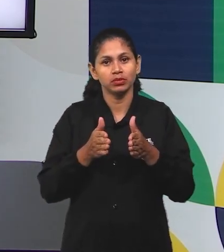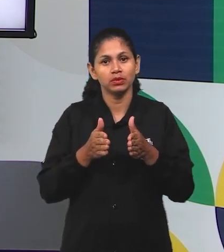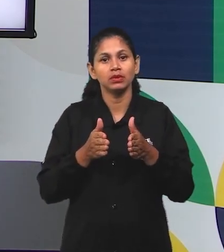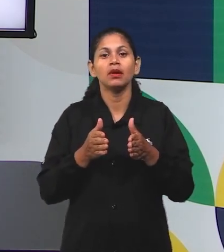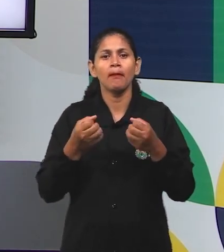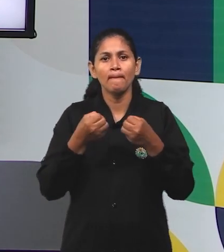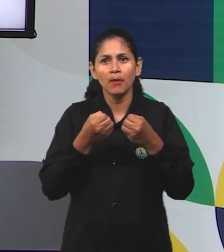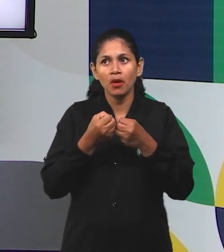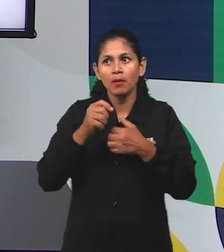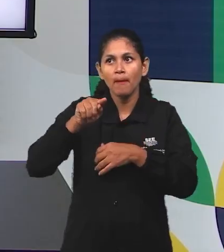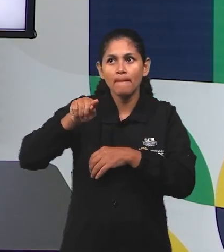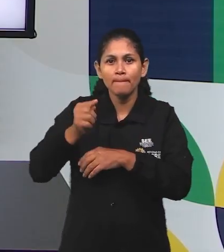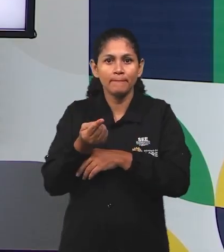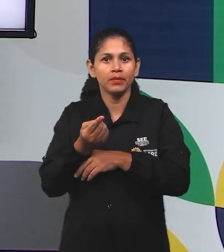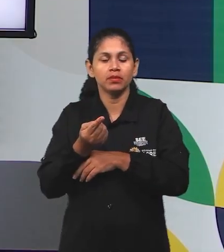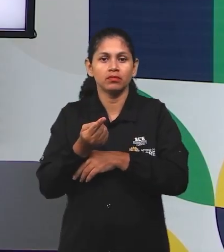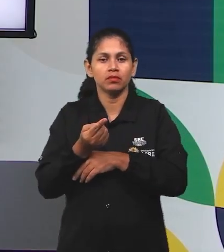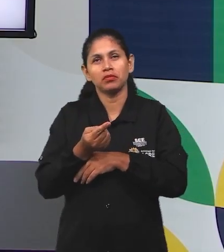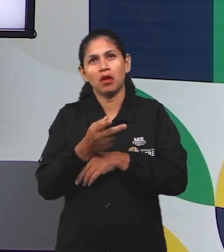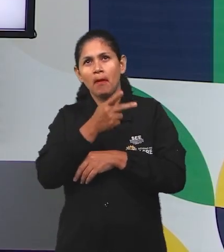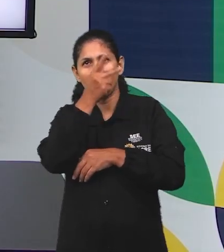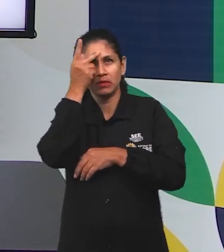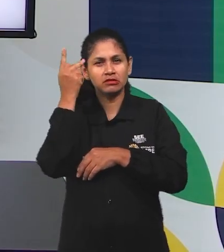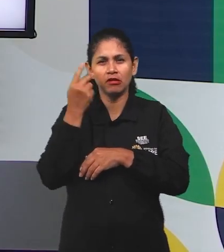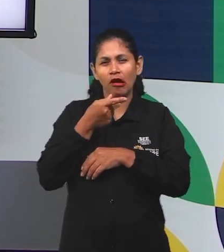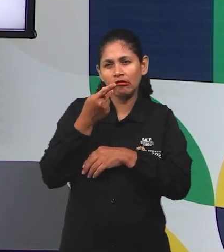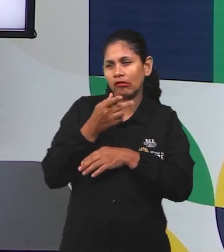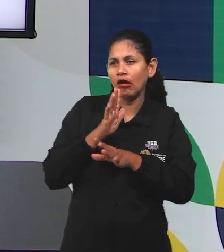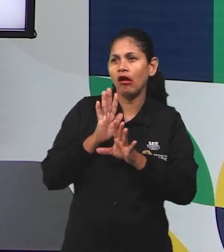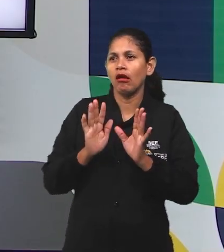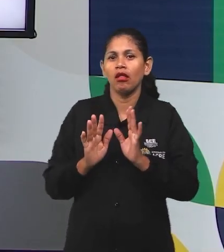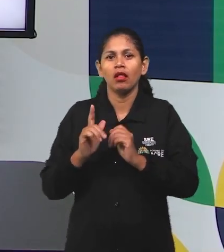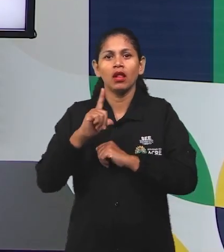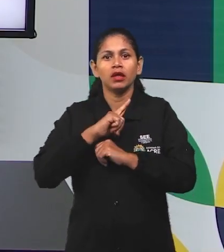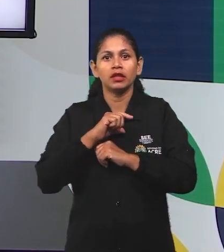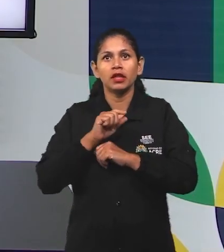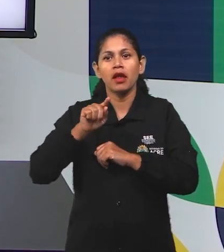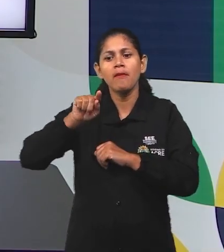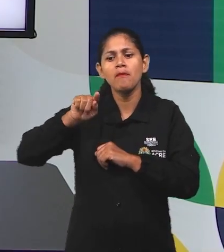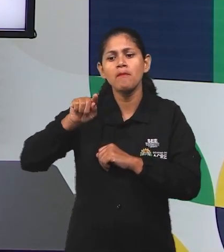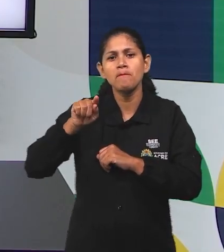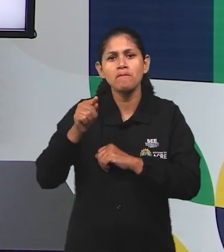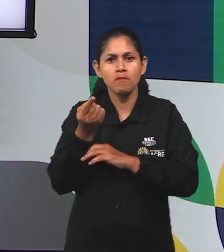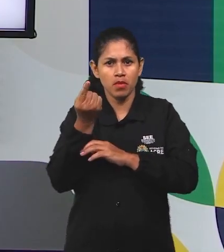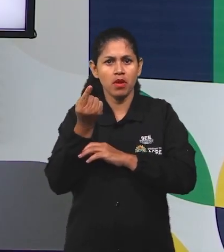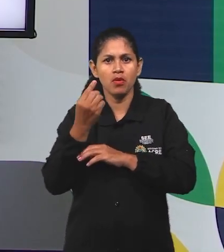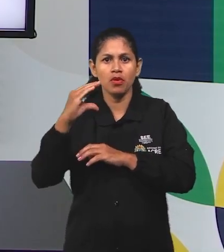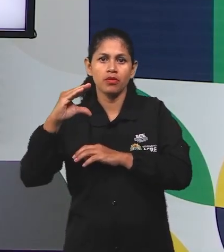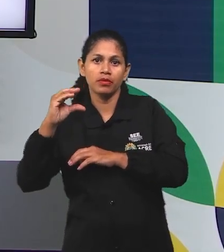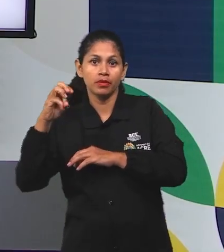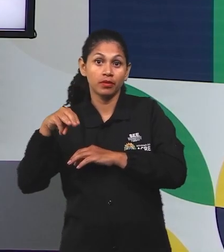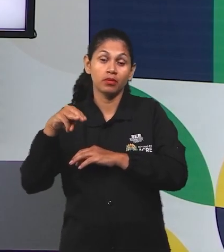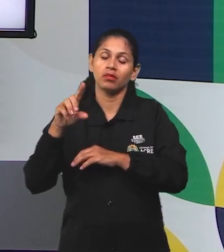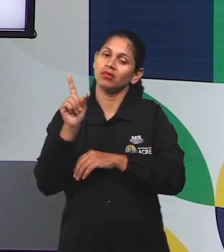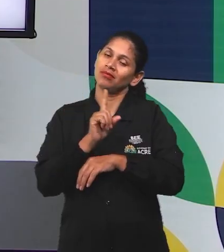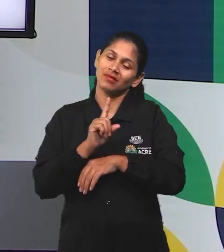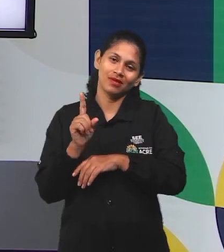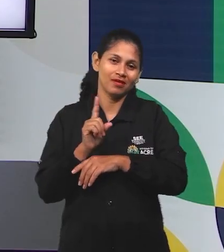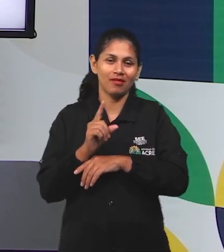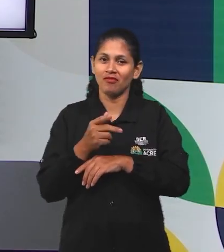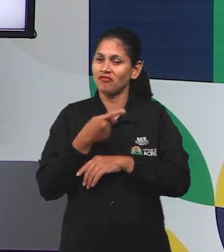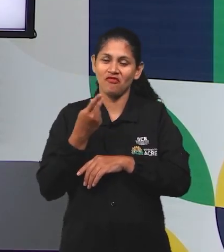vamos ouvir alguém dizer, o tamanho do ônibus é 1000 centímetros. Geralmente a gente usa metros, e para